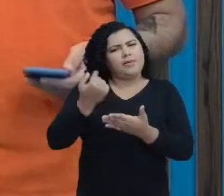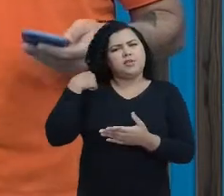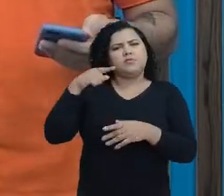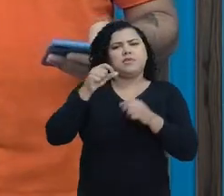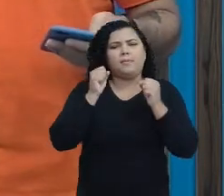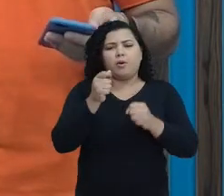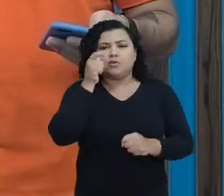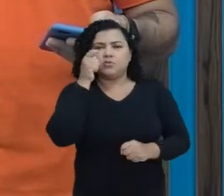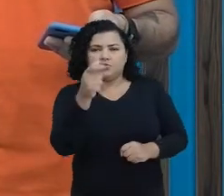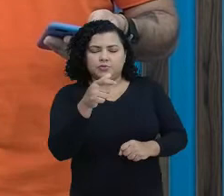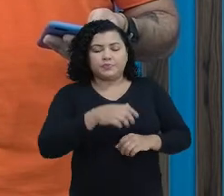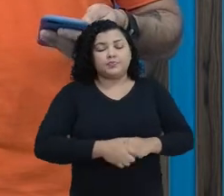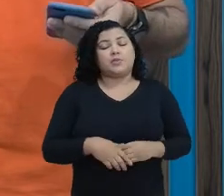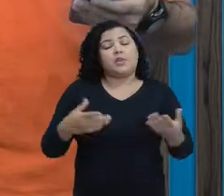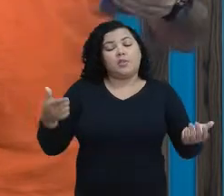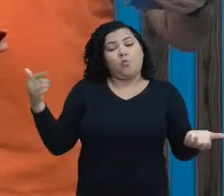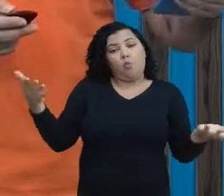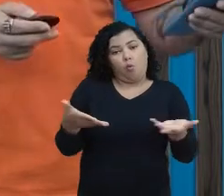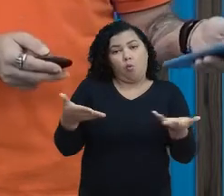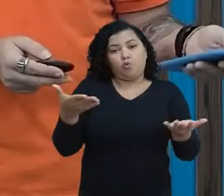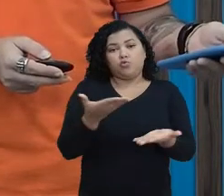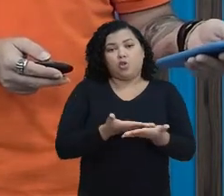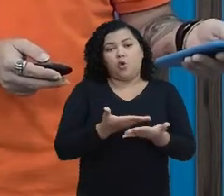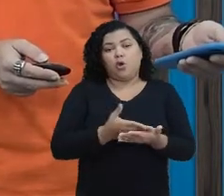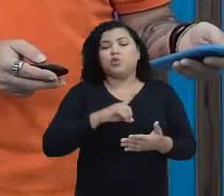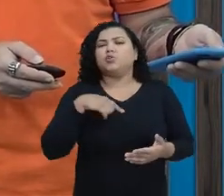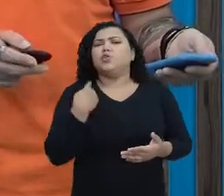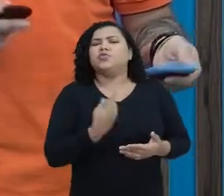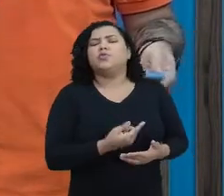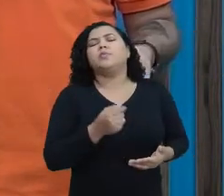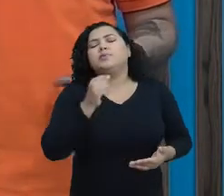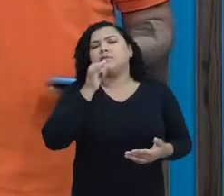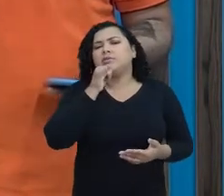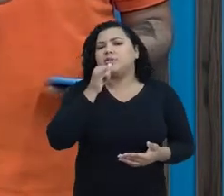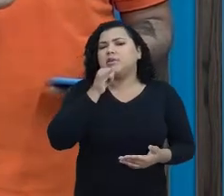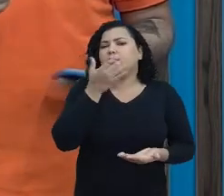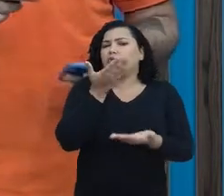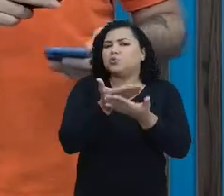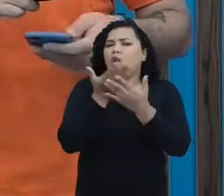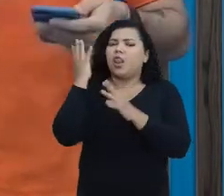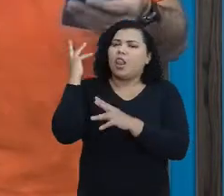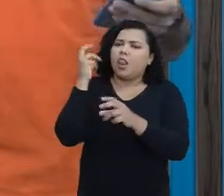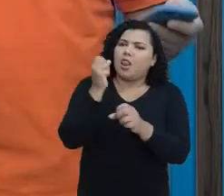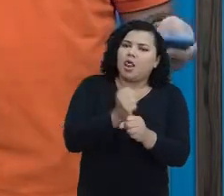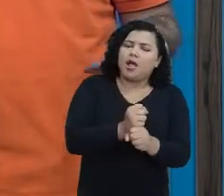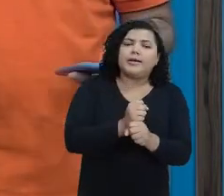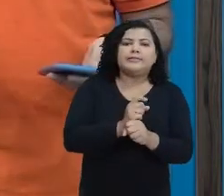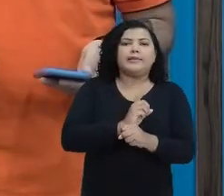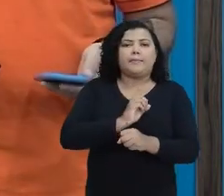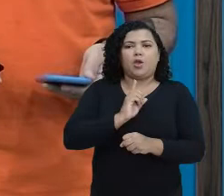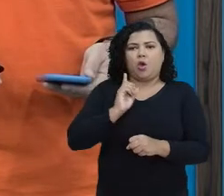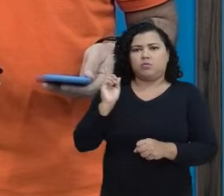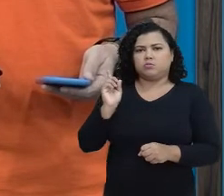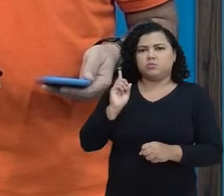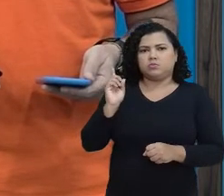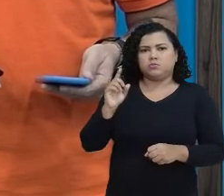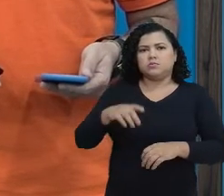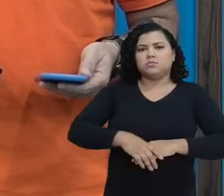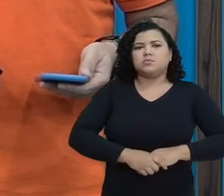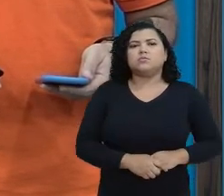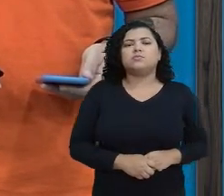as grandezas diretamente proporcionais, inversamente proporcionais, regra de 3, que é muito conhecido também, quando você